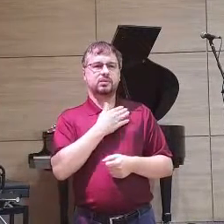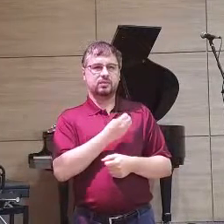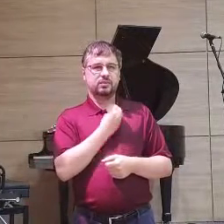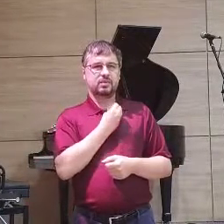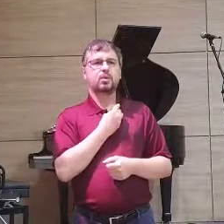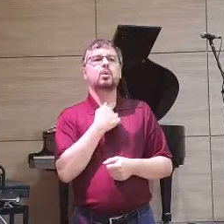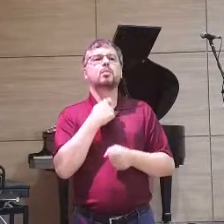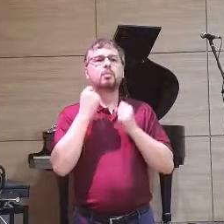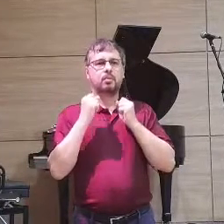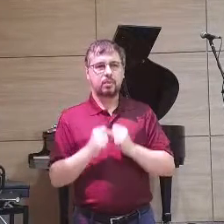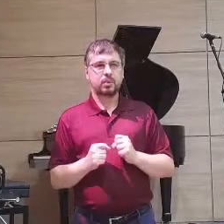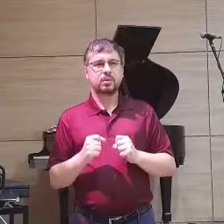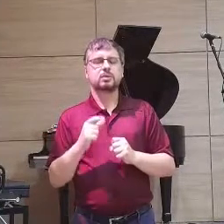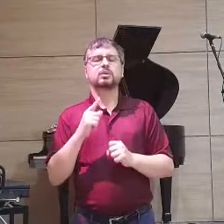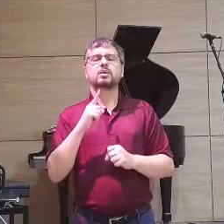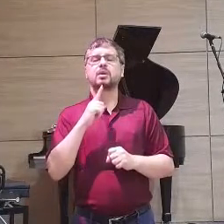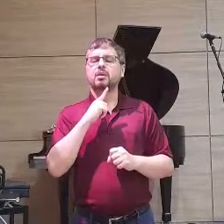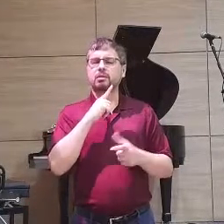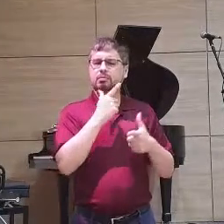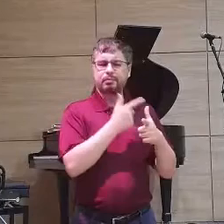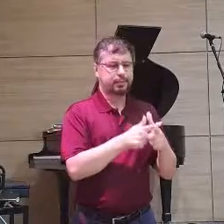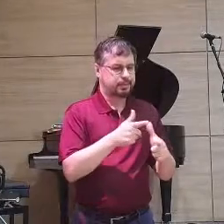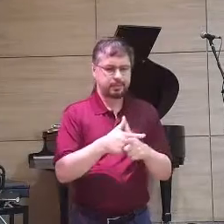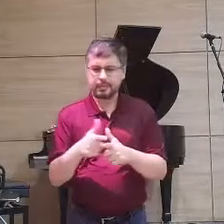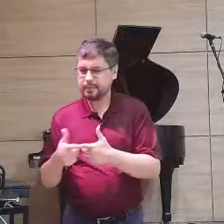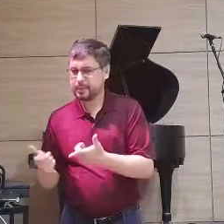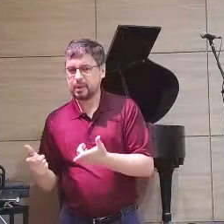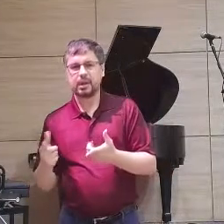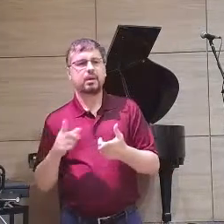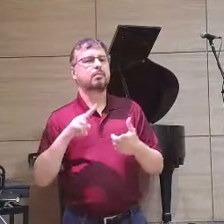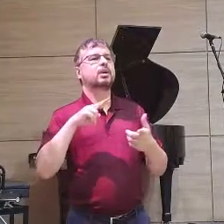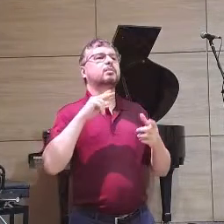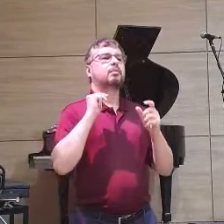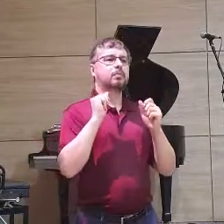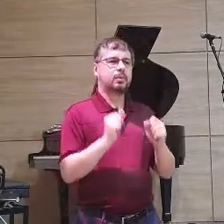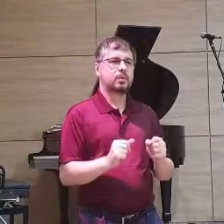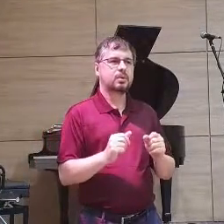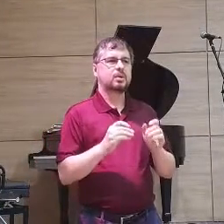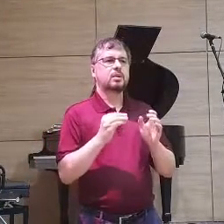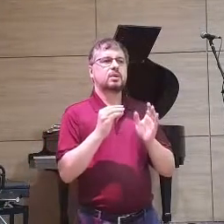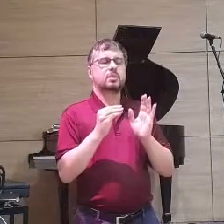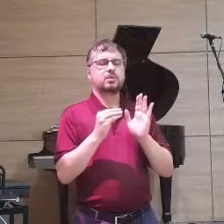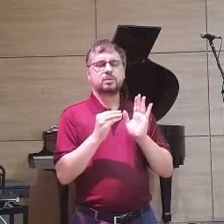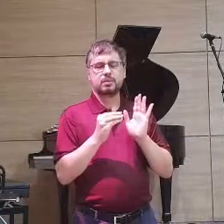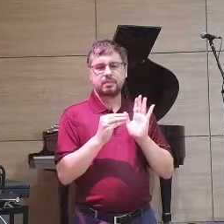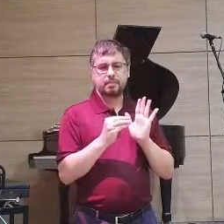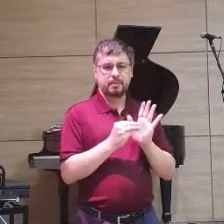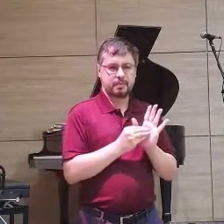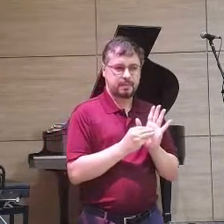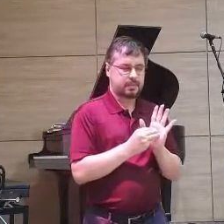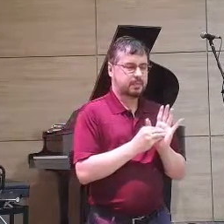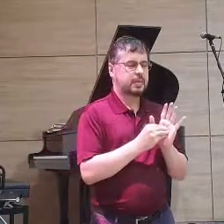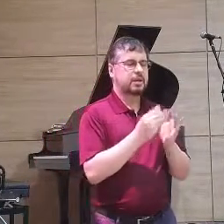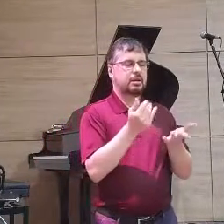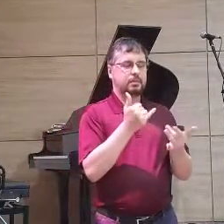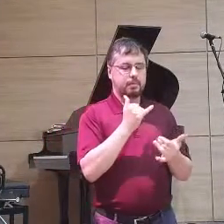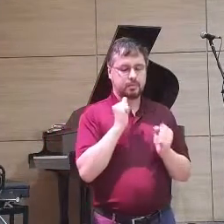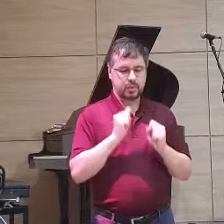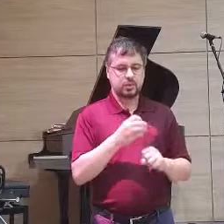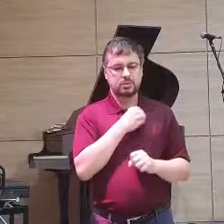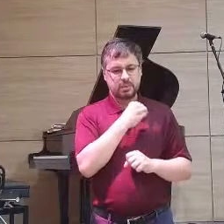equívocos eu posso cometer pecado porque eu sou ser humano mas essa experiência não pode ser uma experiência da minha vida